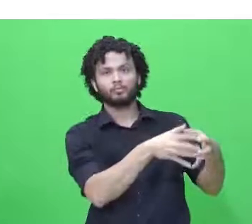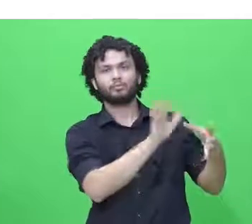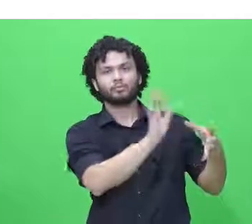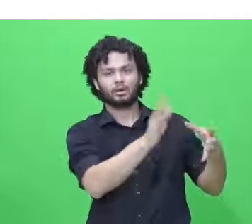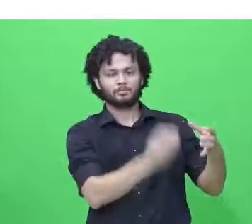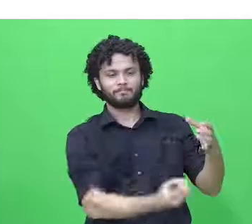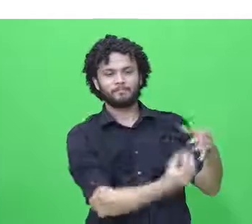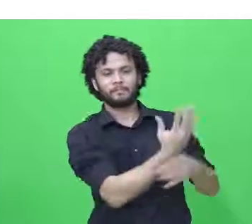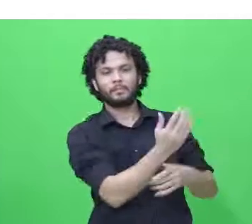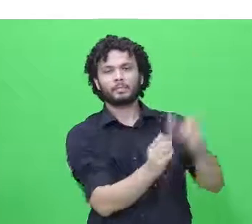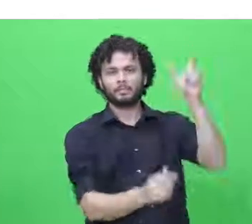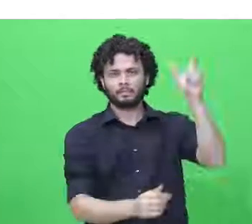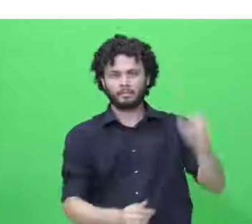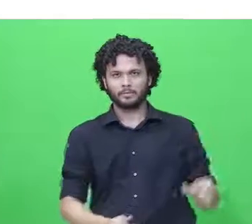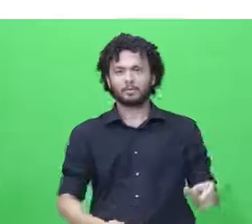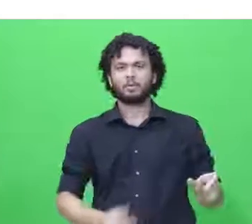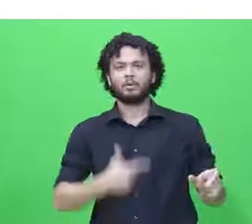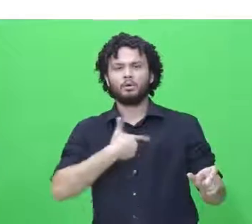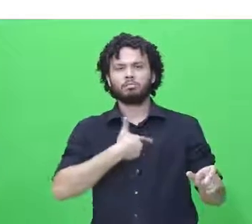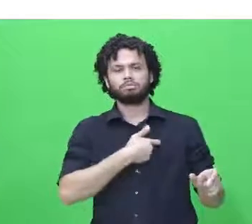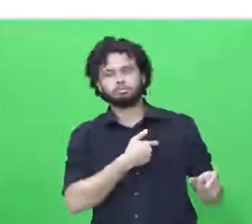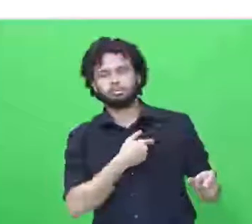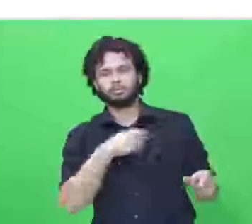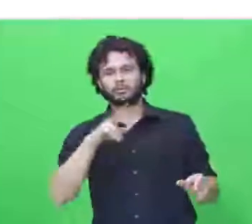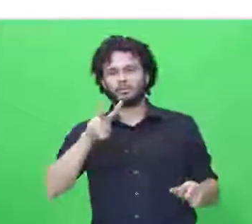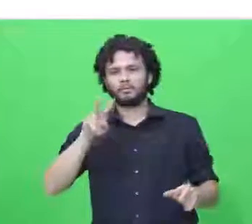o presidente Vargas.